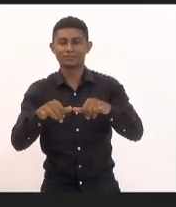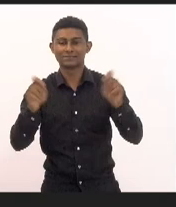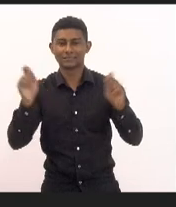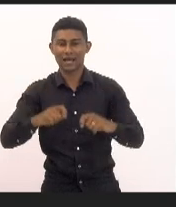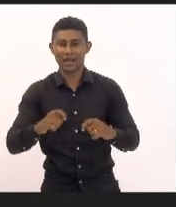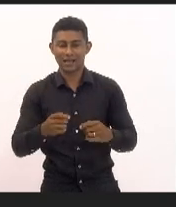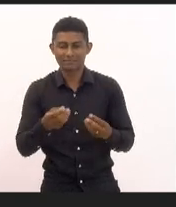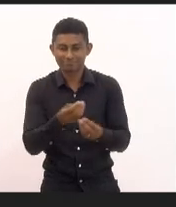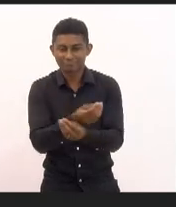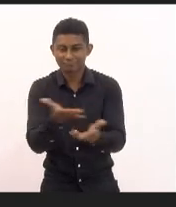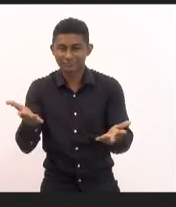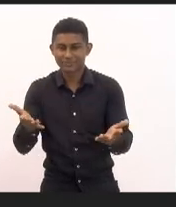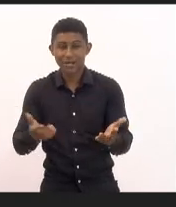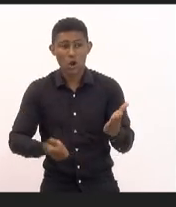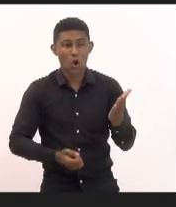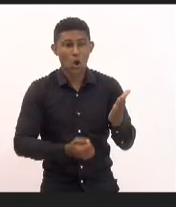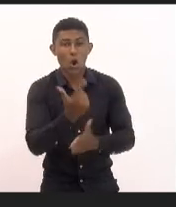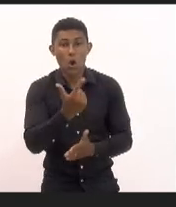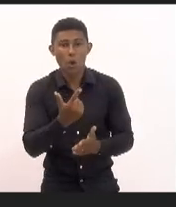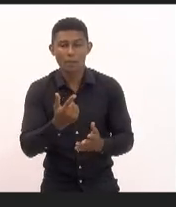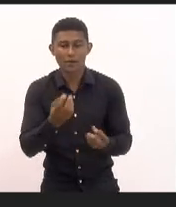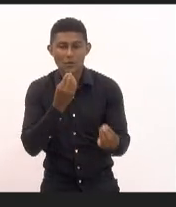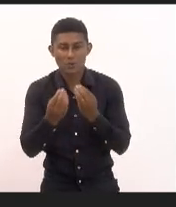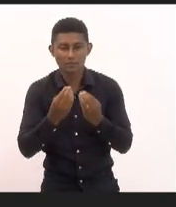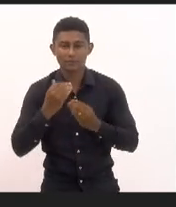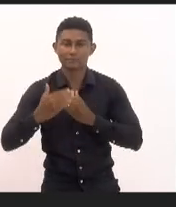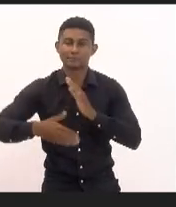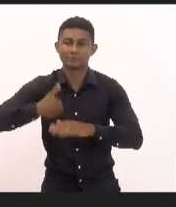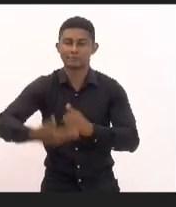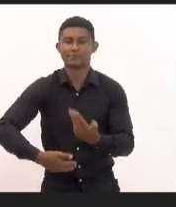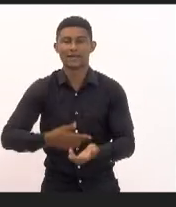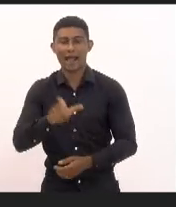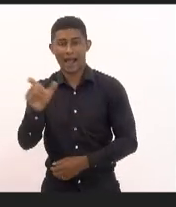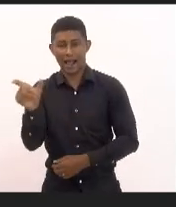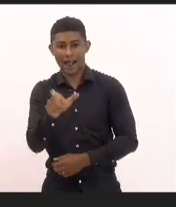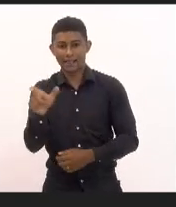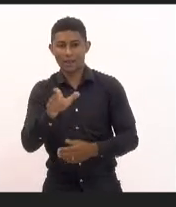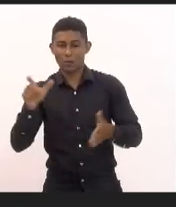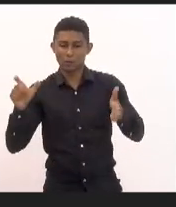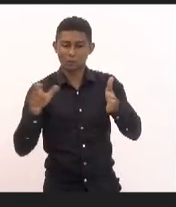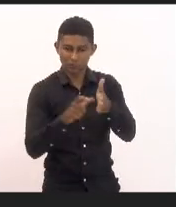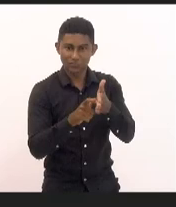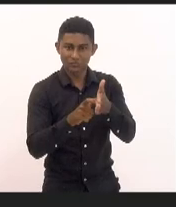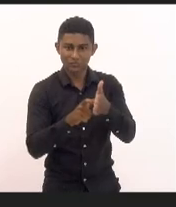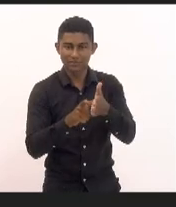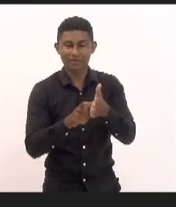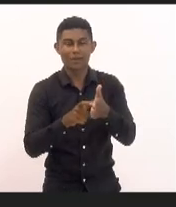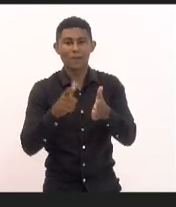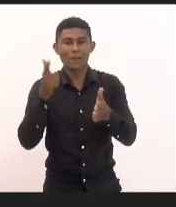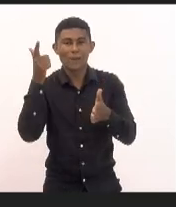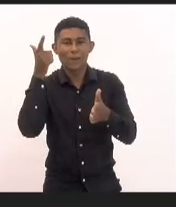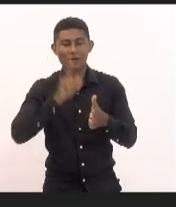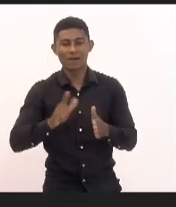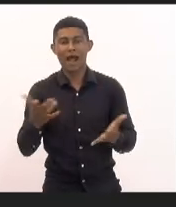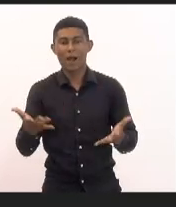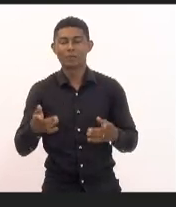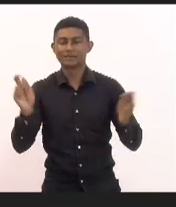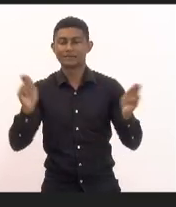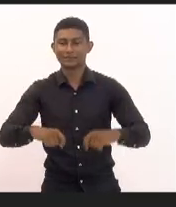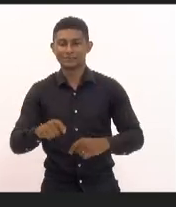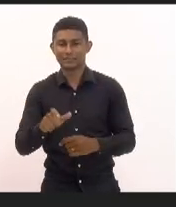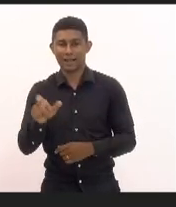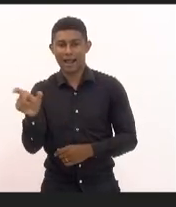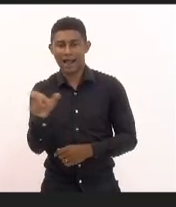E que, com o passar do tempo, chegando o cartão magnético, transformamos em cartão alimentação, que foi adotado, né,